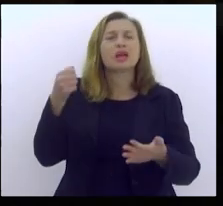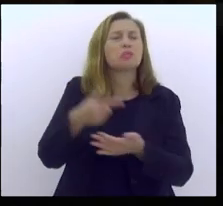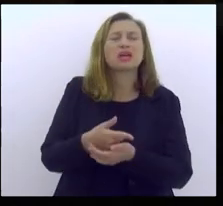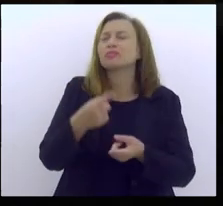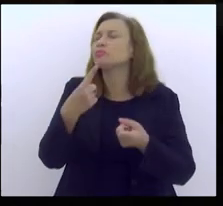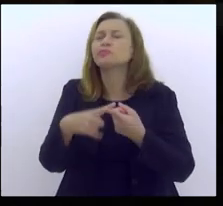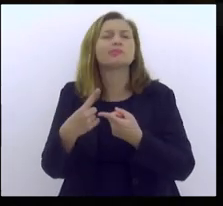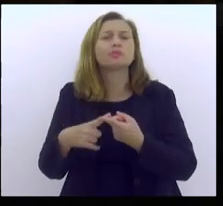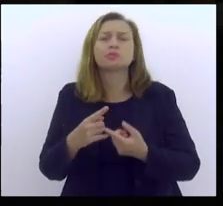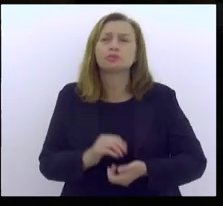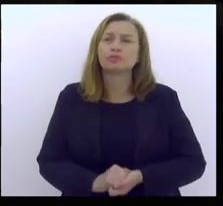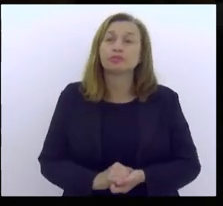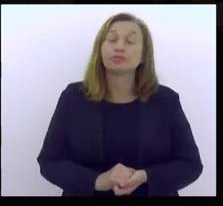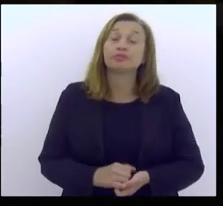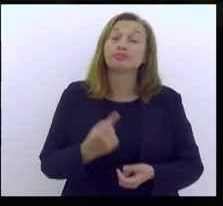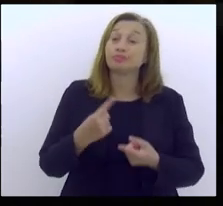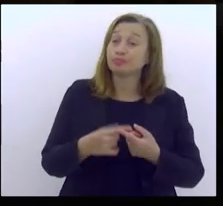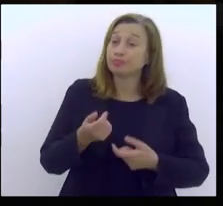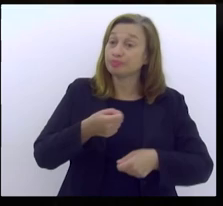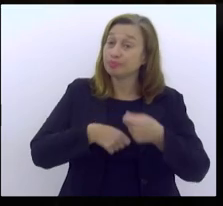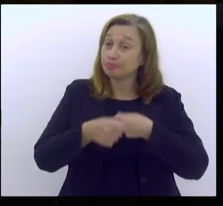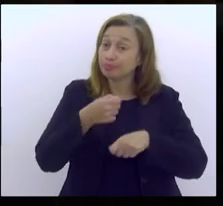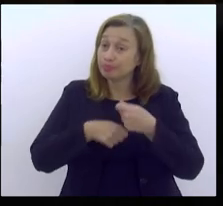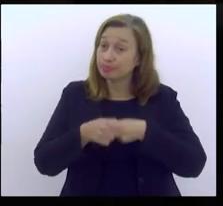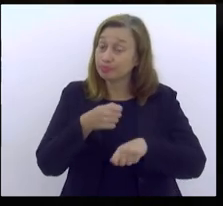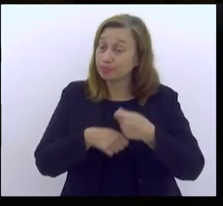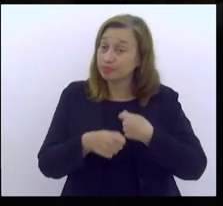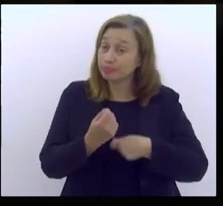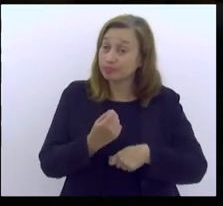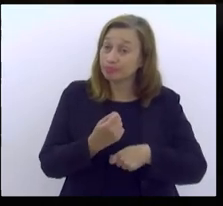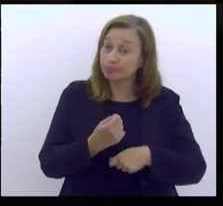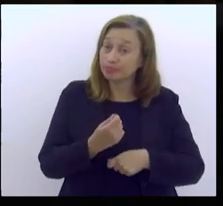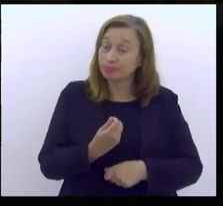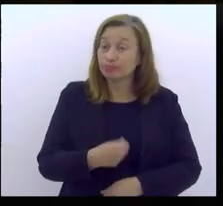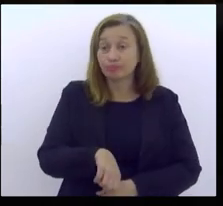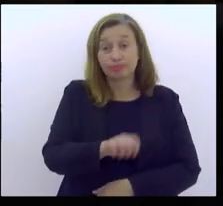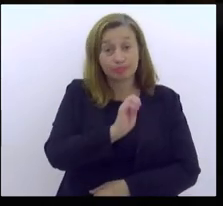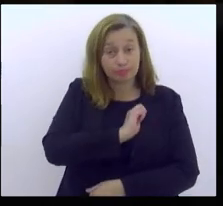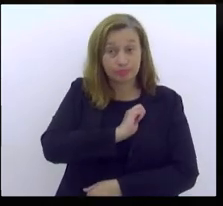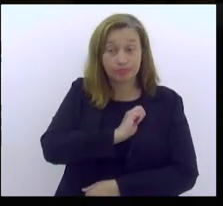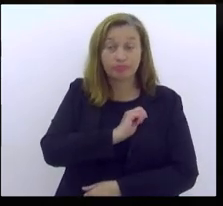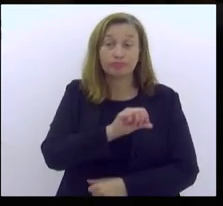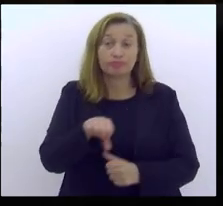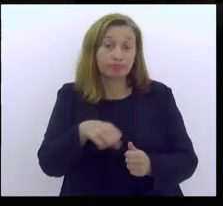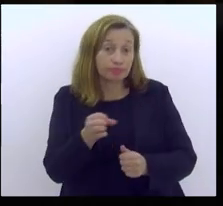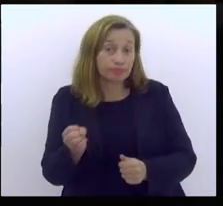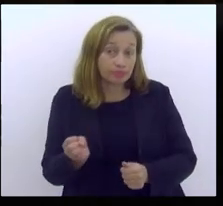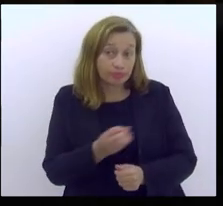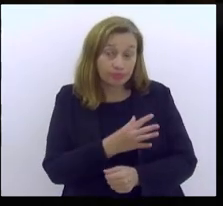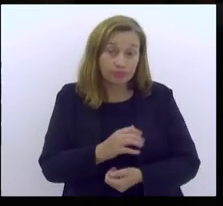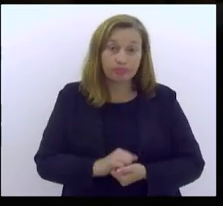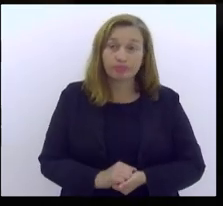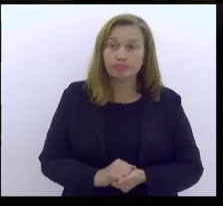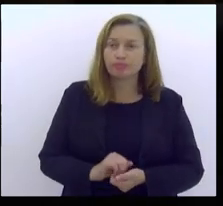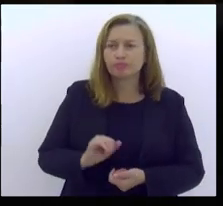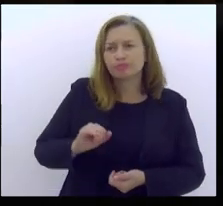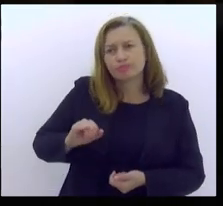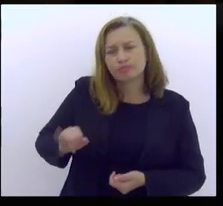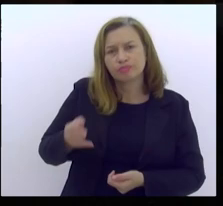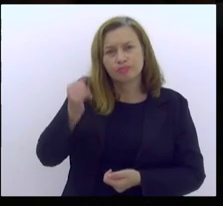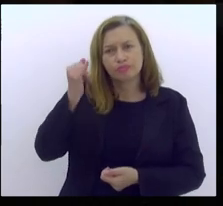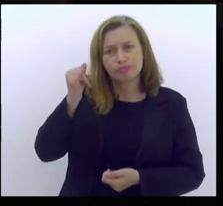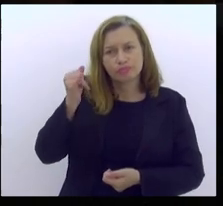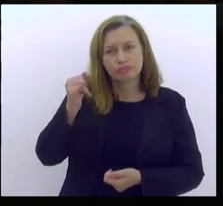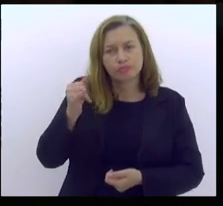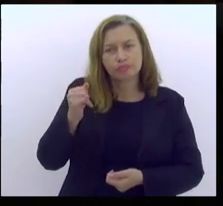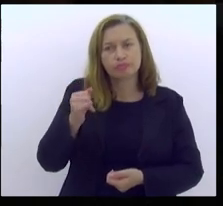quê? Porque foi negociado no regime de recuperação fiscal, na sua renovação, que os juros, mas